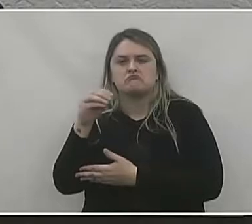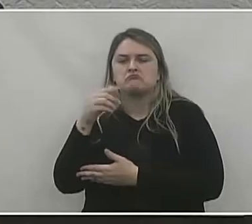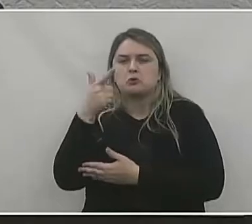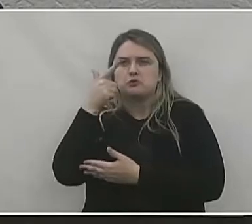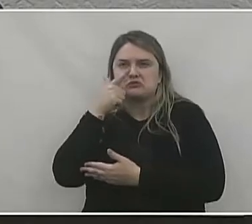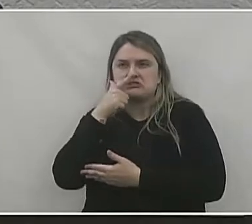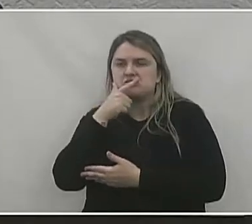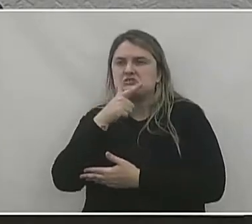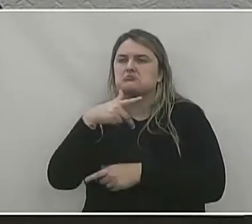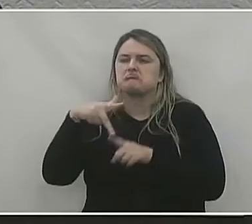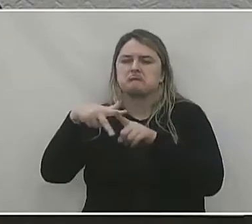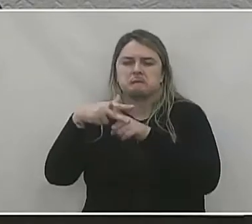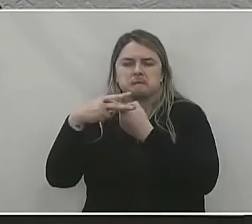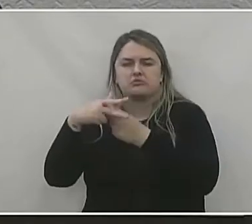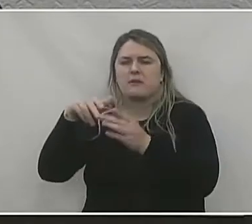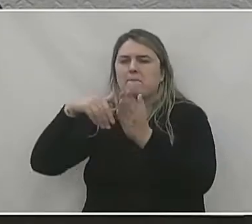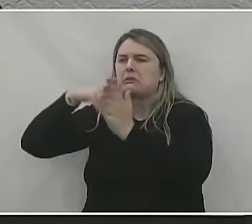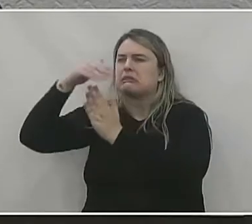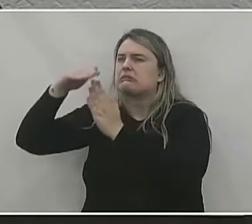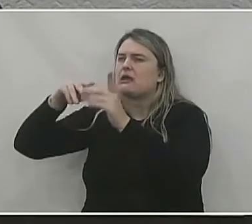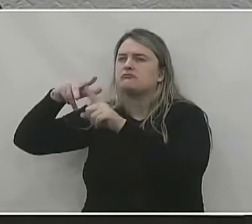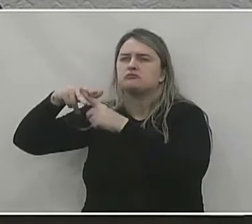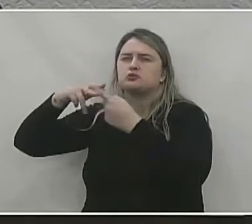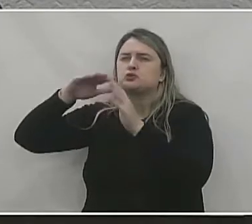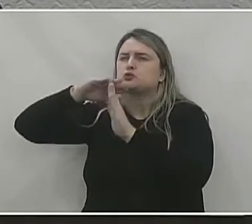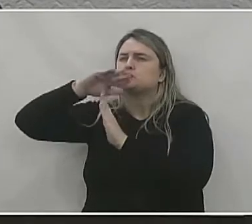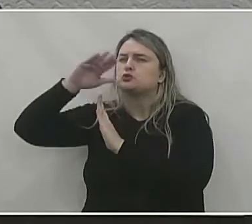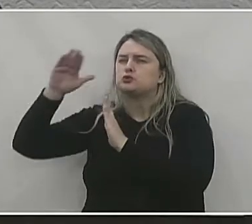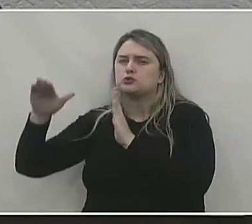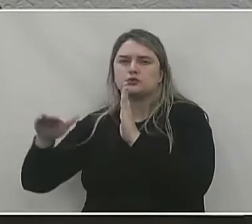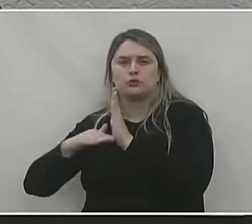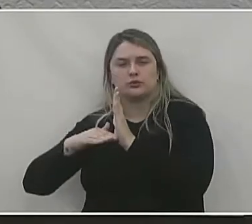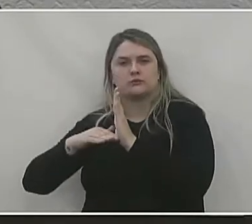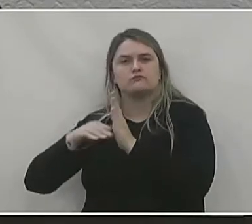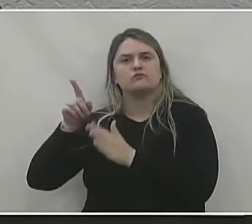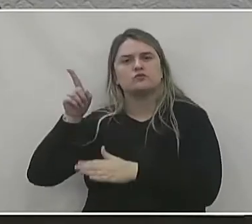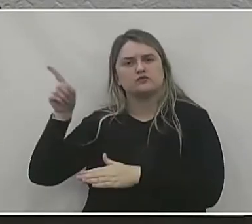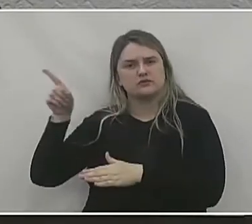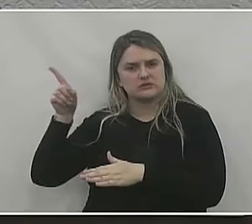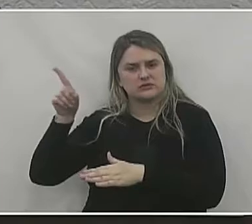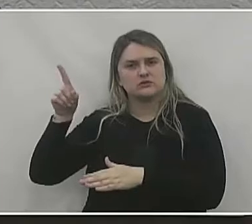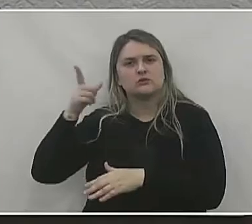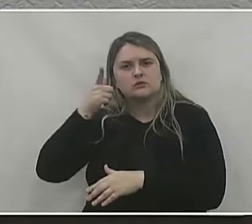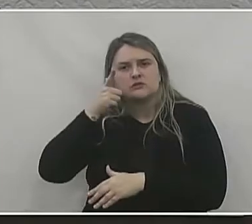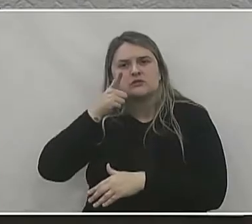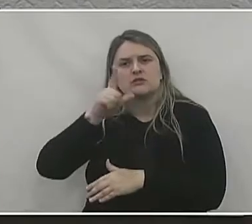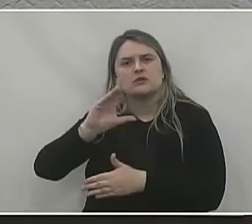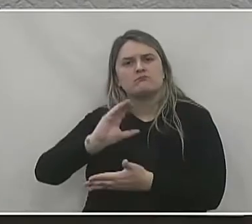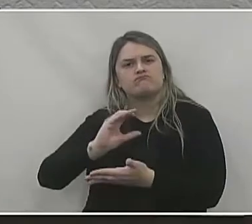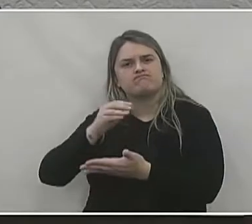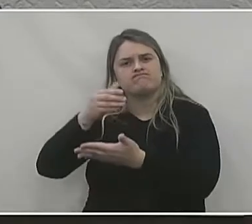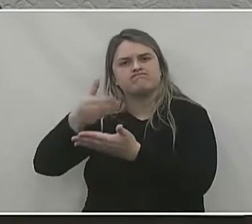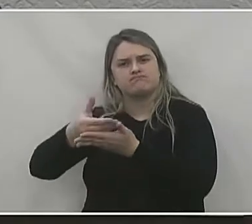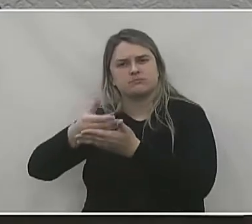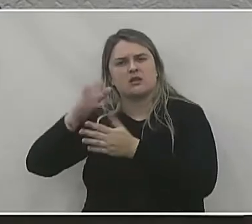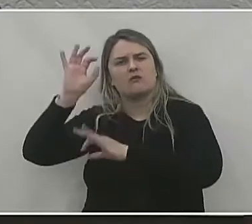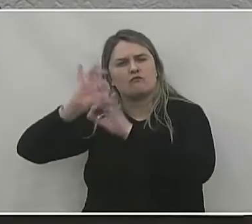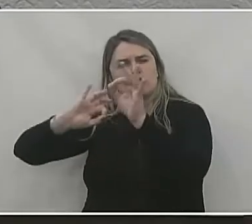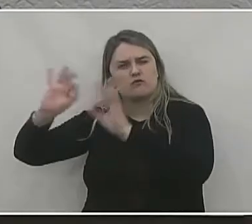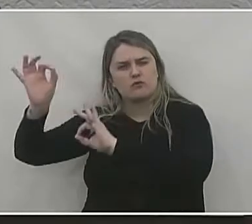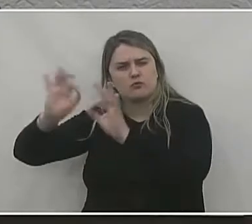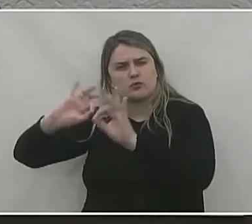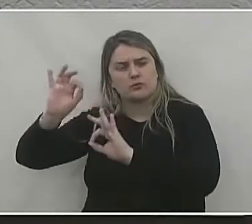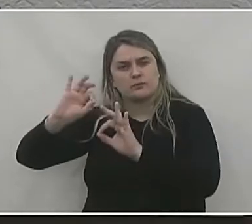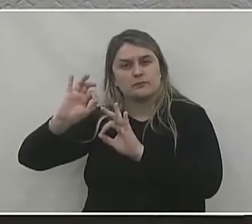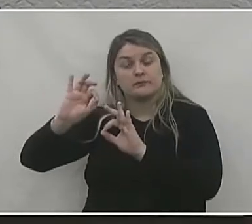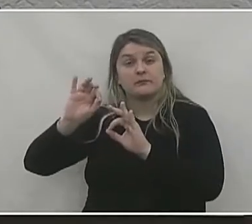reforma total daquele colégio e foi o senhor que conseguiu aquela reforma.